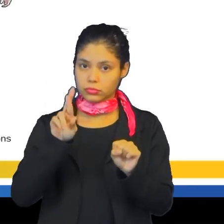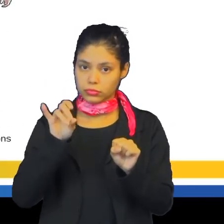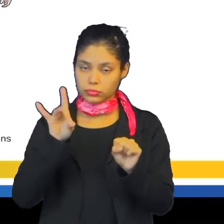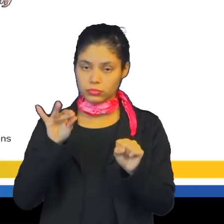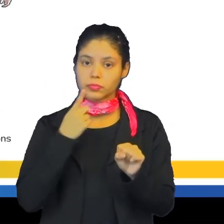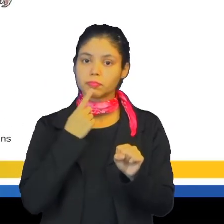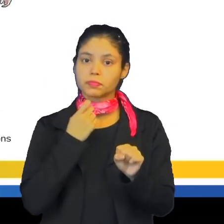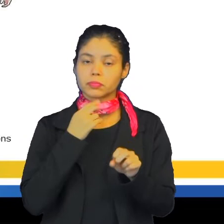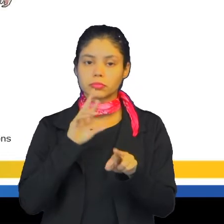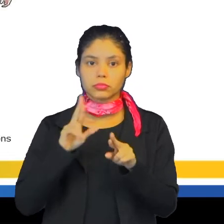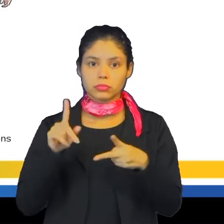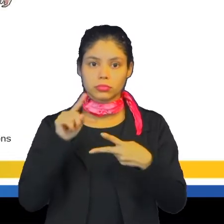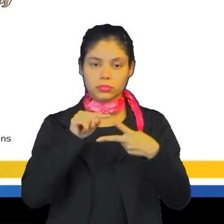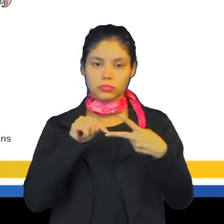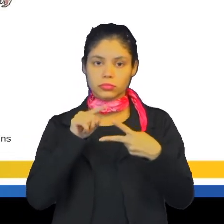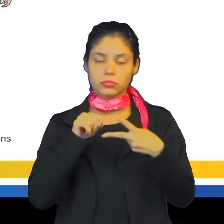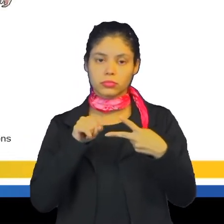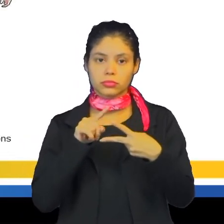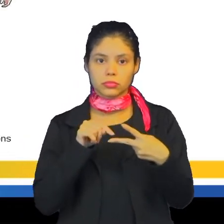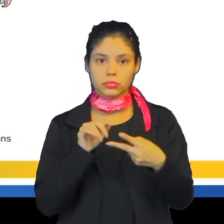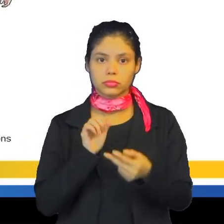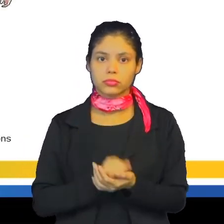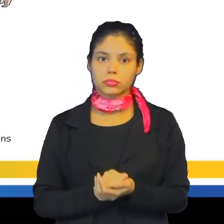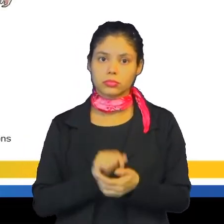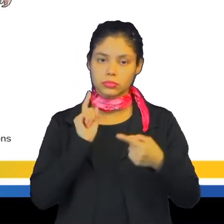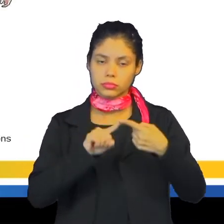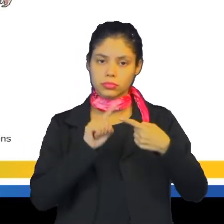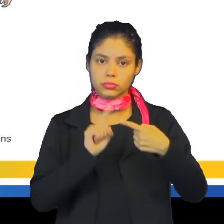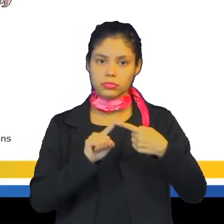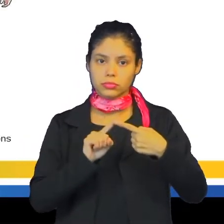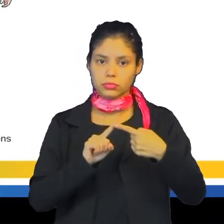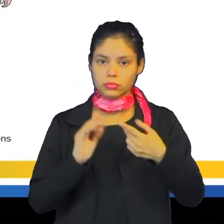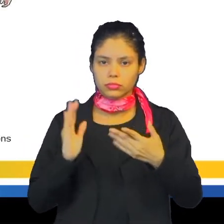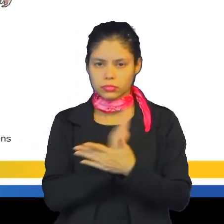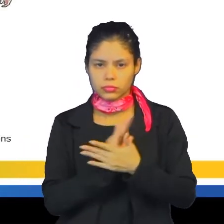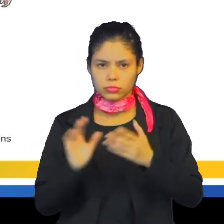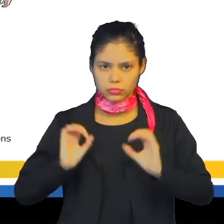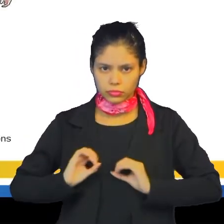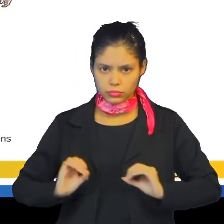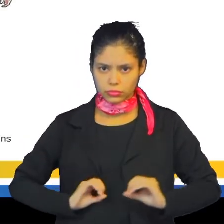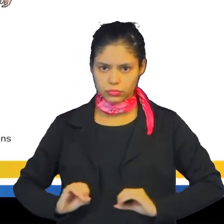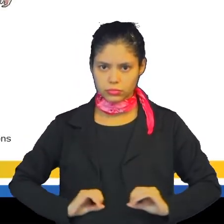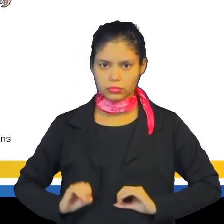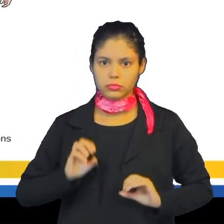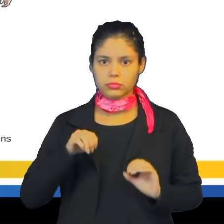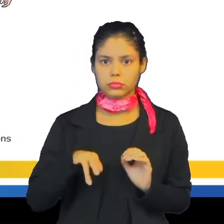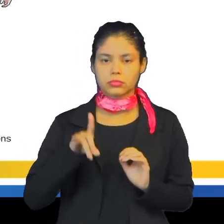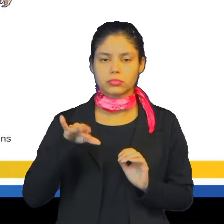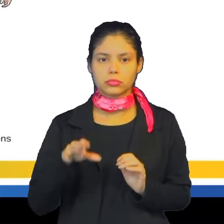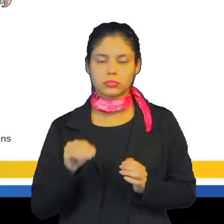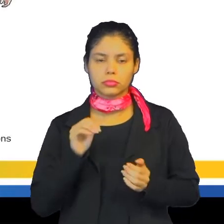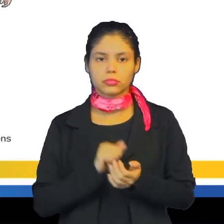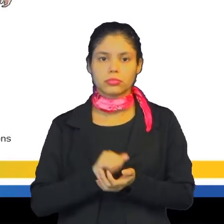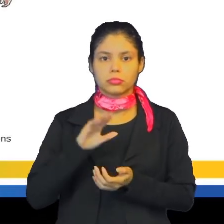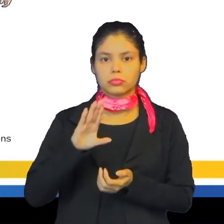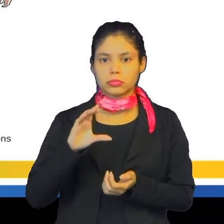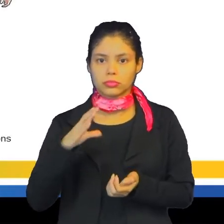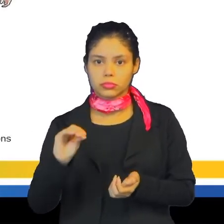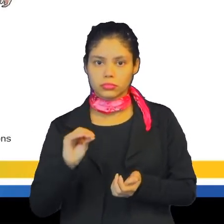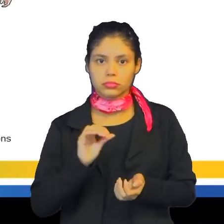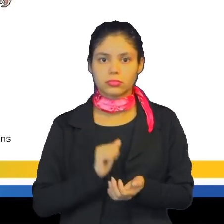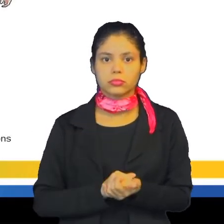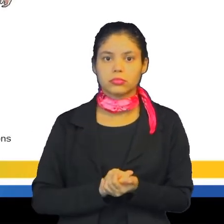sanguíneo. A diferença dos dois aí é que o sistema linfático, ele possui alguns órgãos aí como a amígdala, timo, baço,